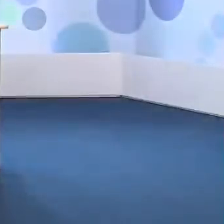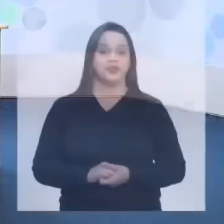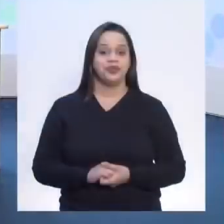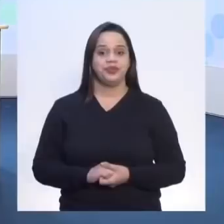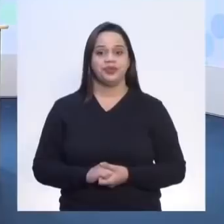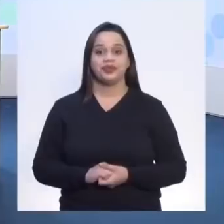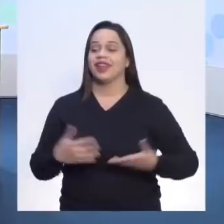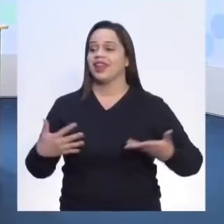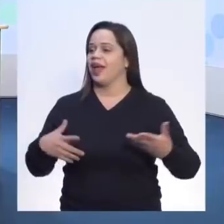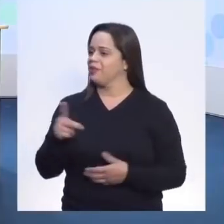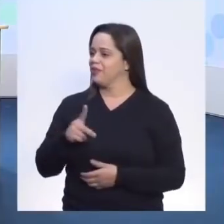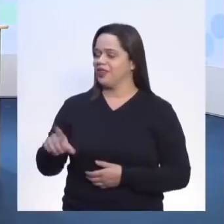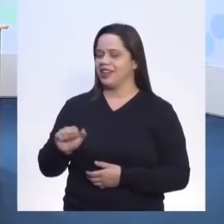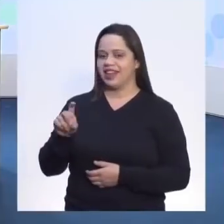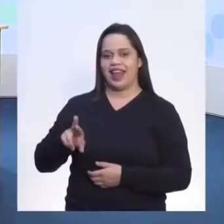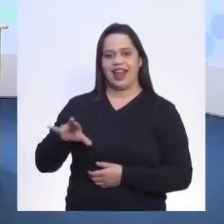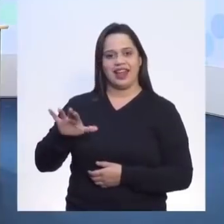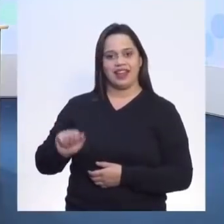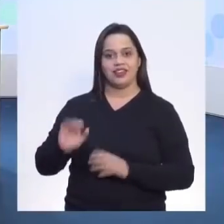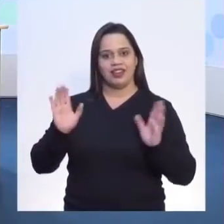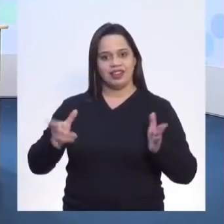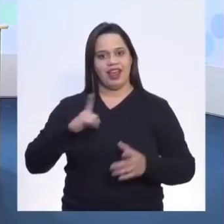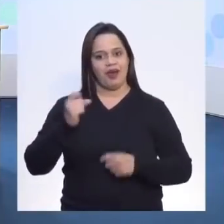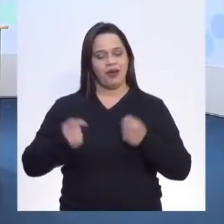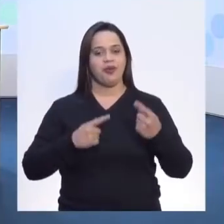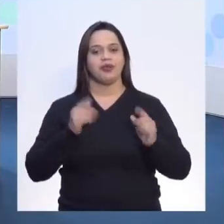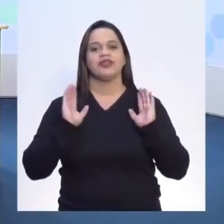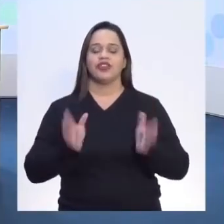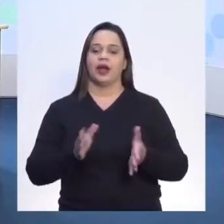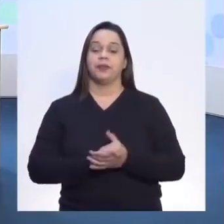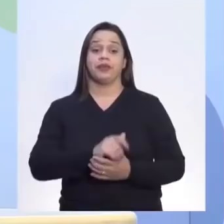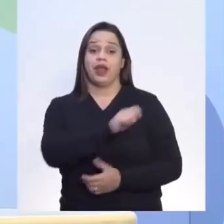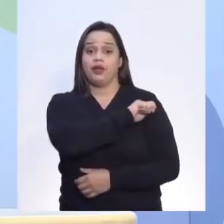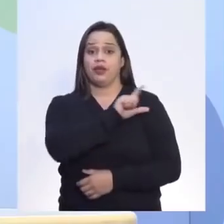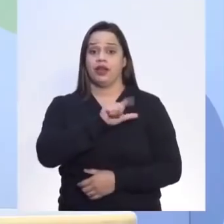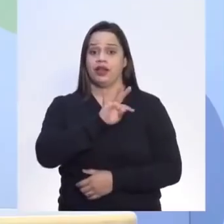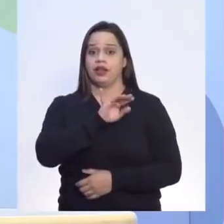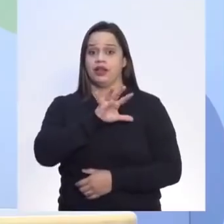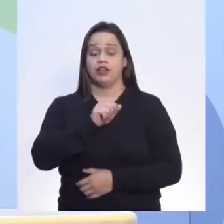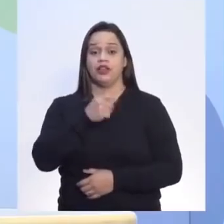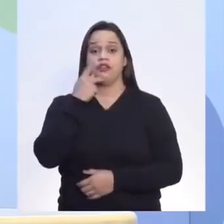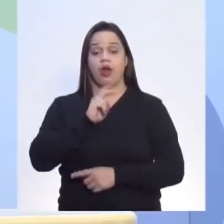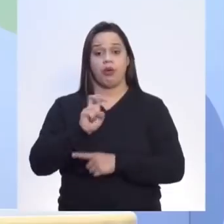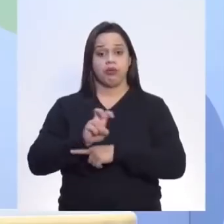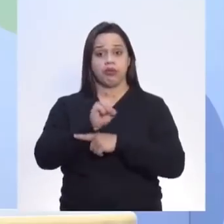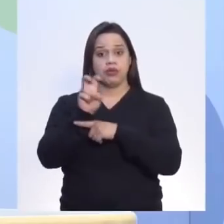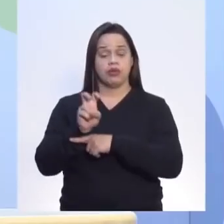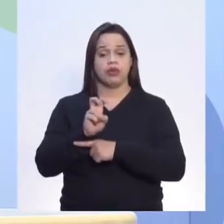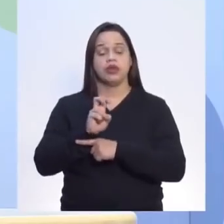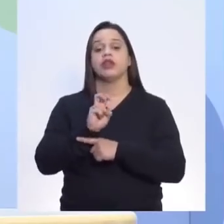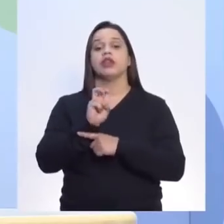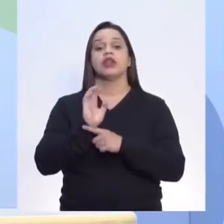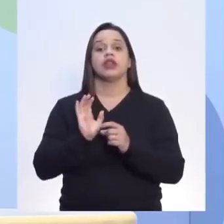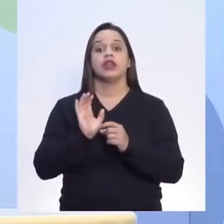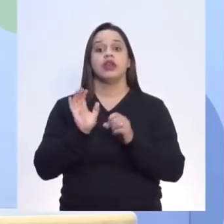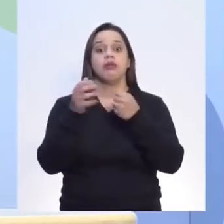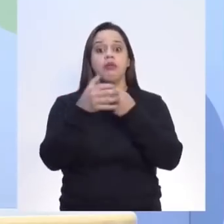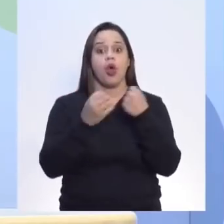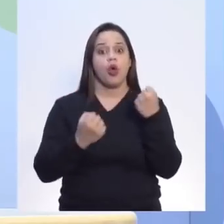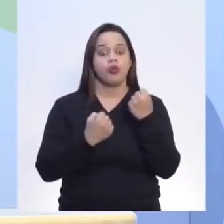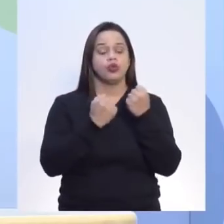E aí, Andréia? Olha, a gente tem algumas aqui. A Letícia diz que Pite é uma serpente que protegia o oráculo de Apolo e